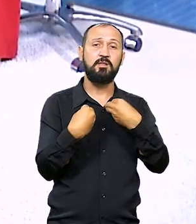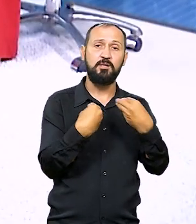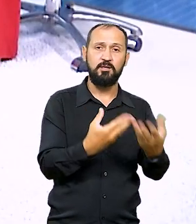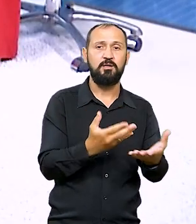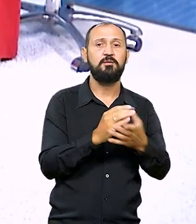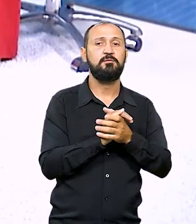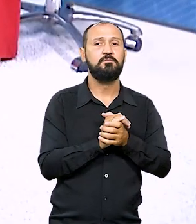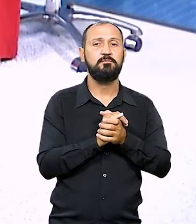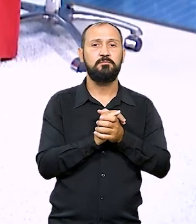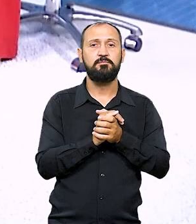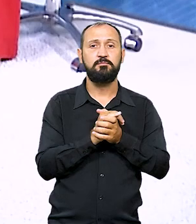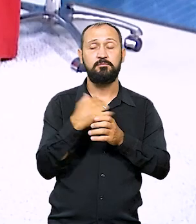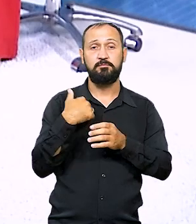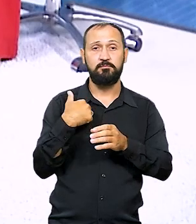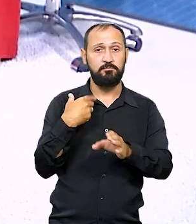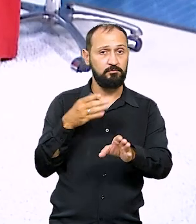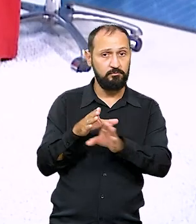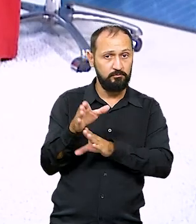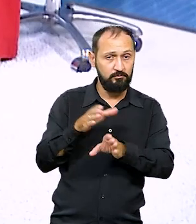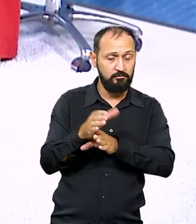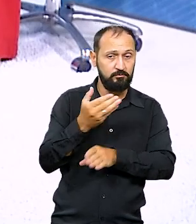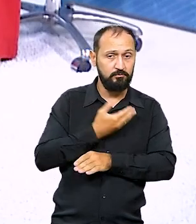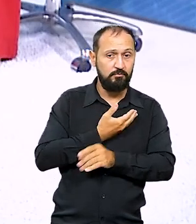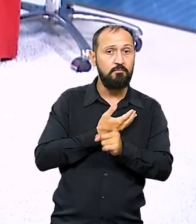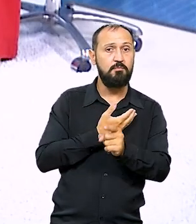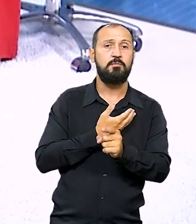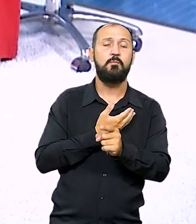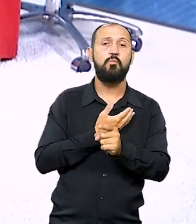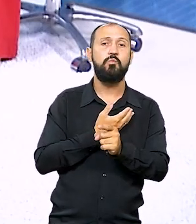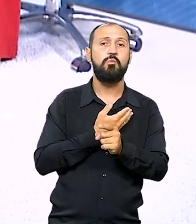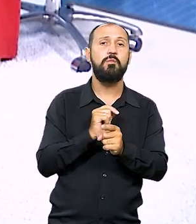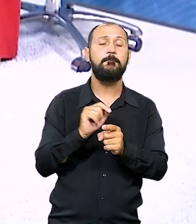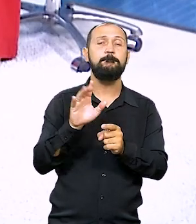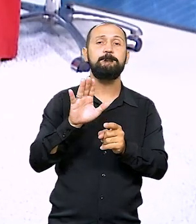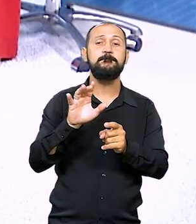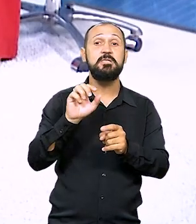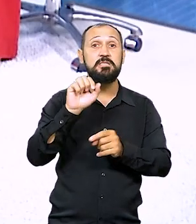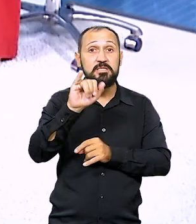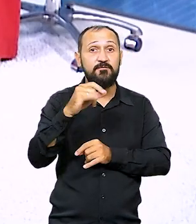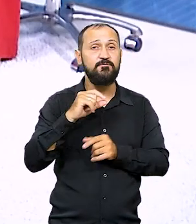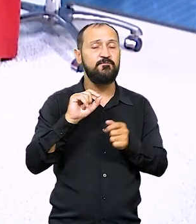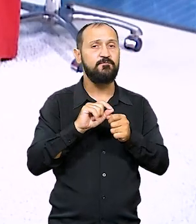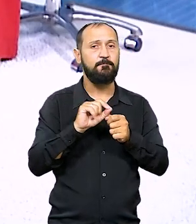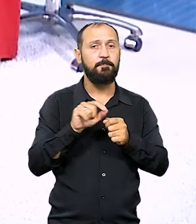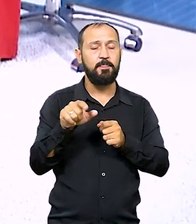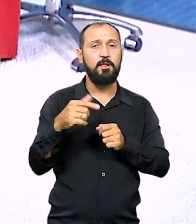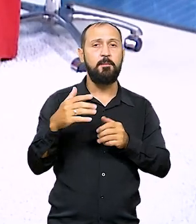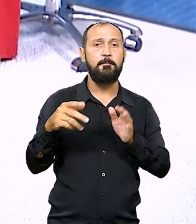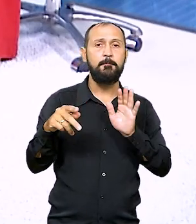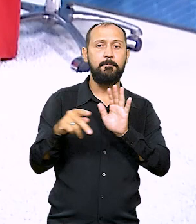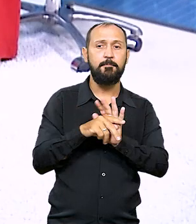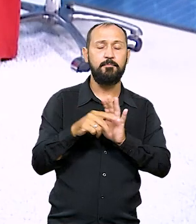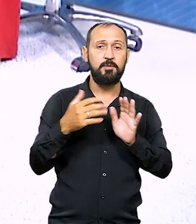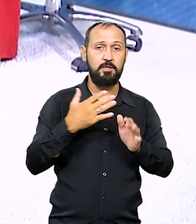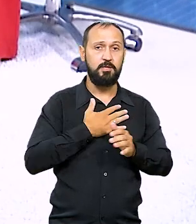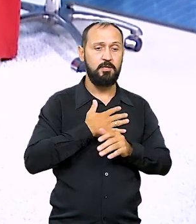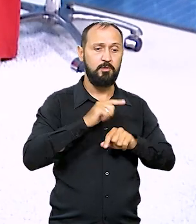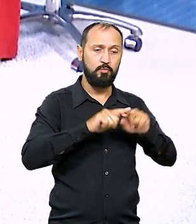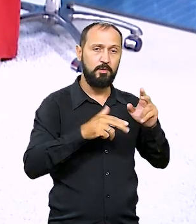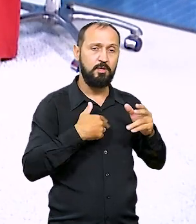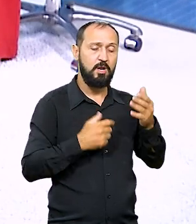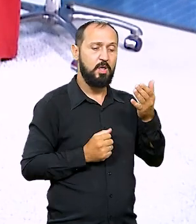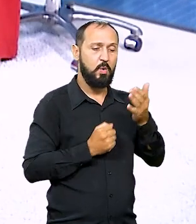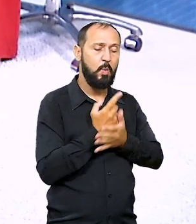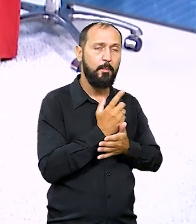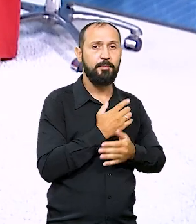entrega de pertences, a gente orienta o colega que ele, se o fizer, ele faça a compra